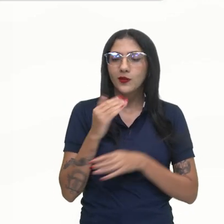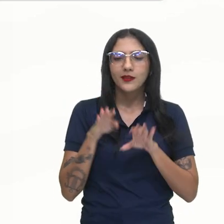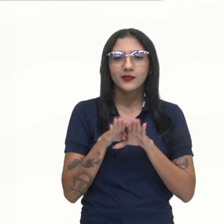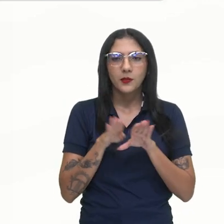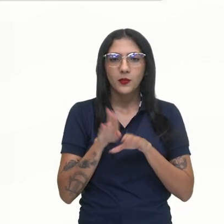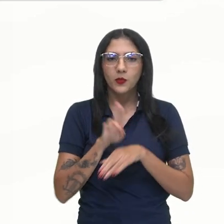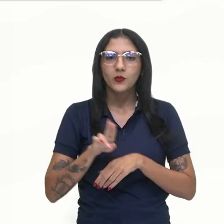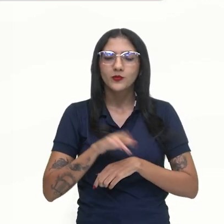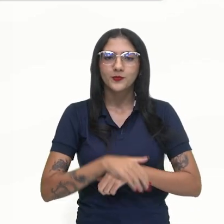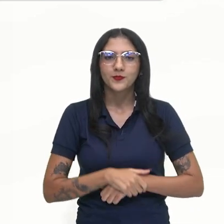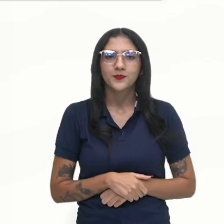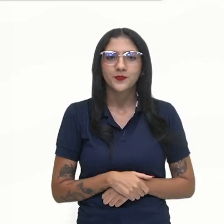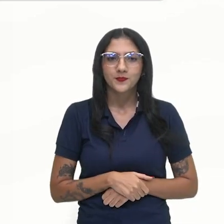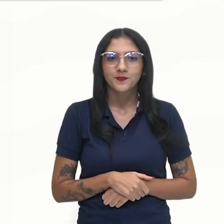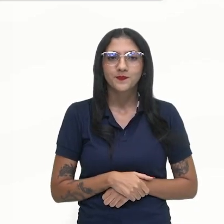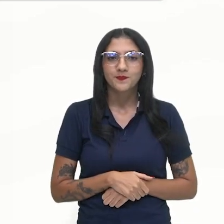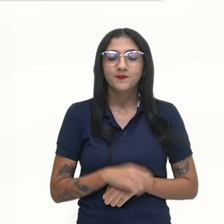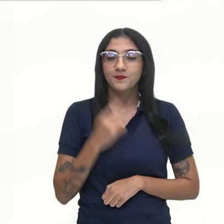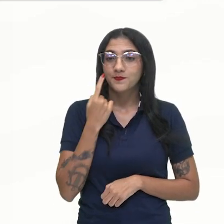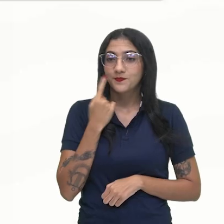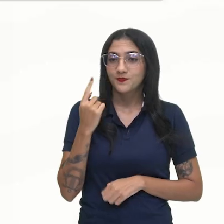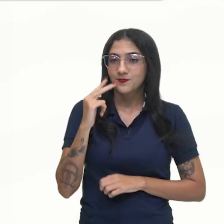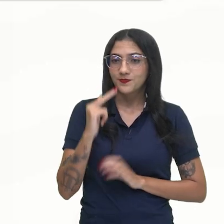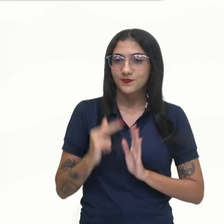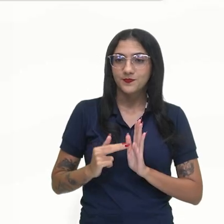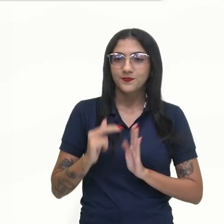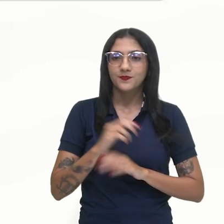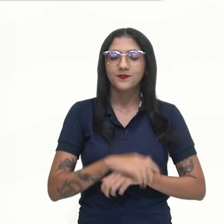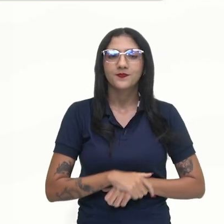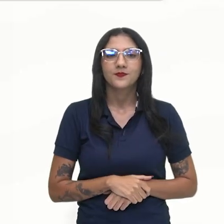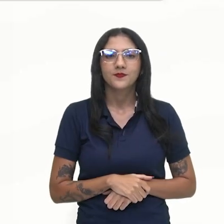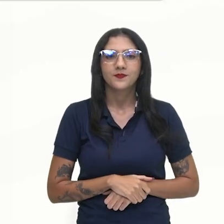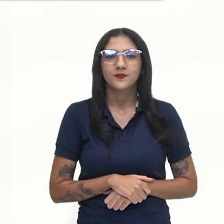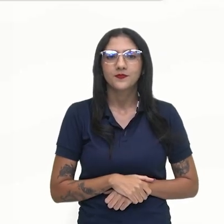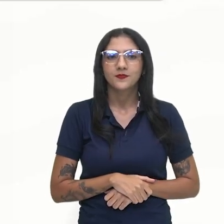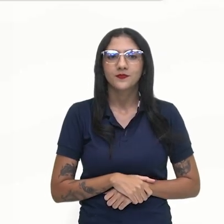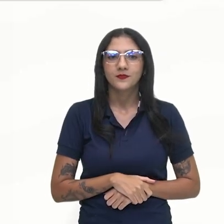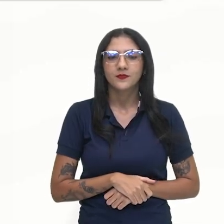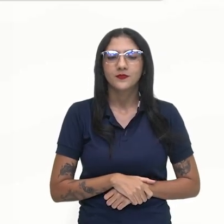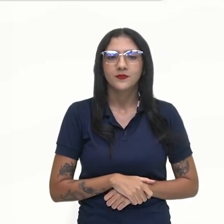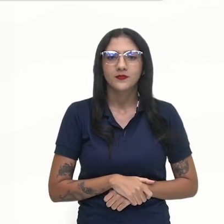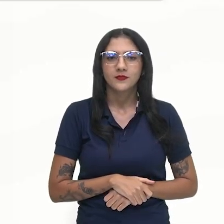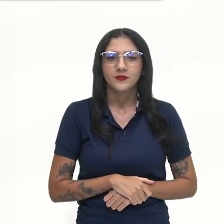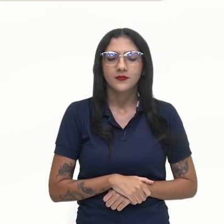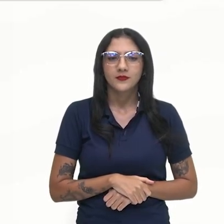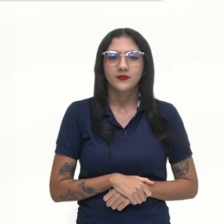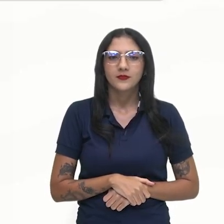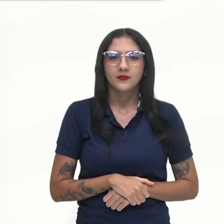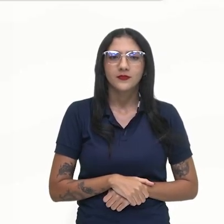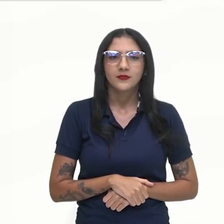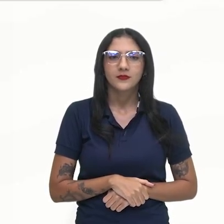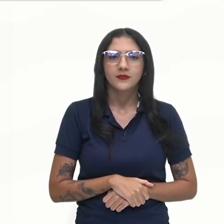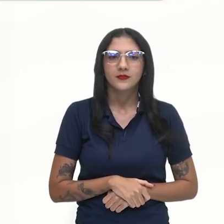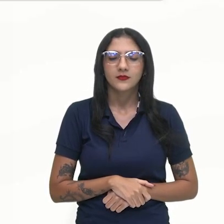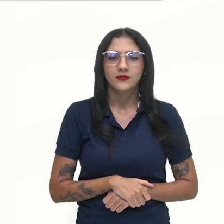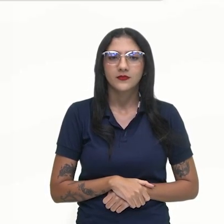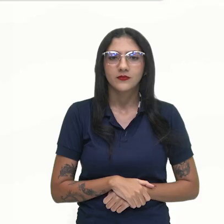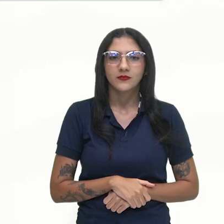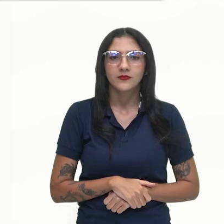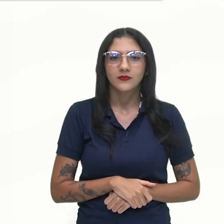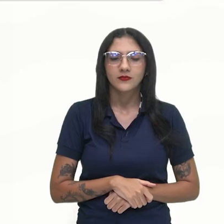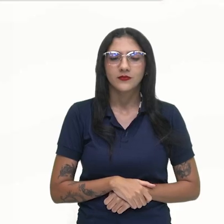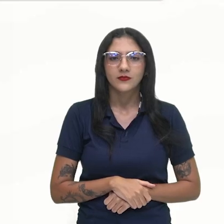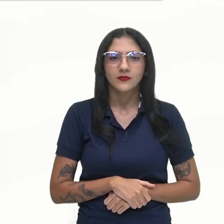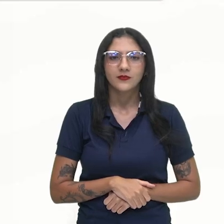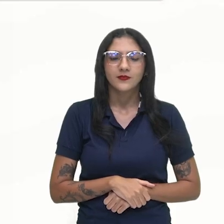ingredientes, né? In Manaus, it is traditionally consumed with a filling of tucumã, the